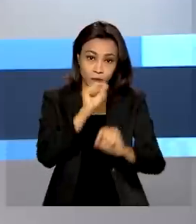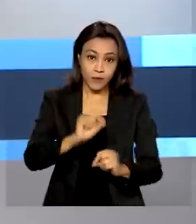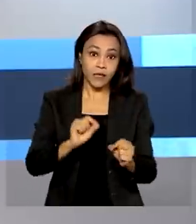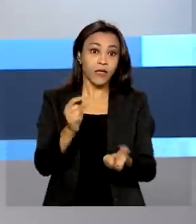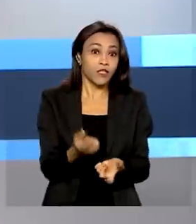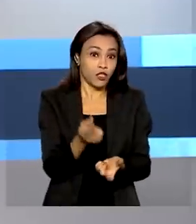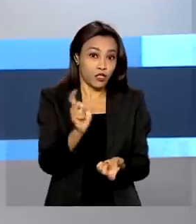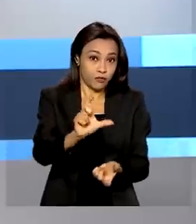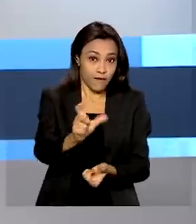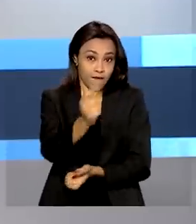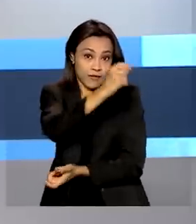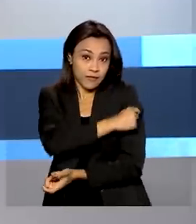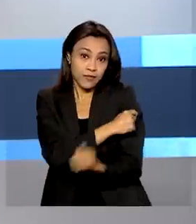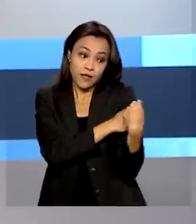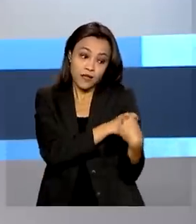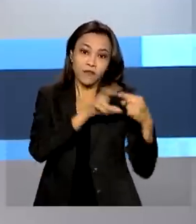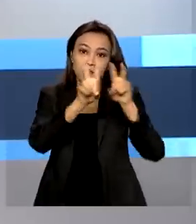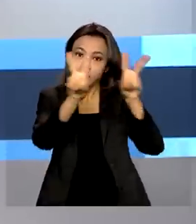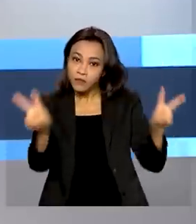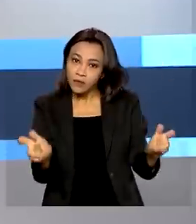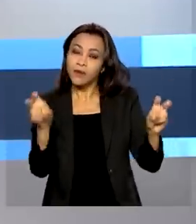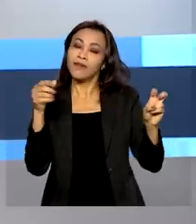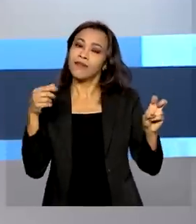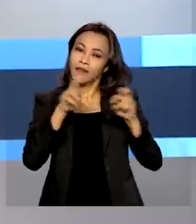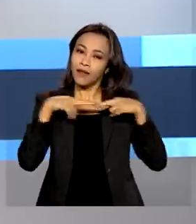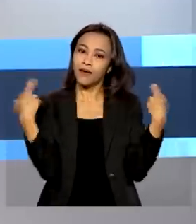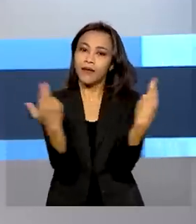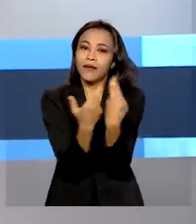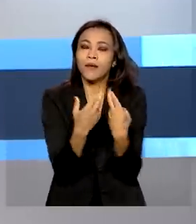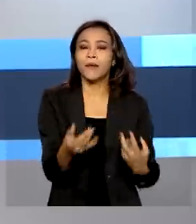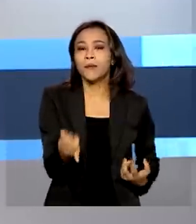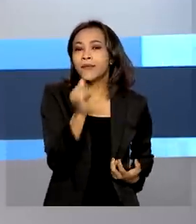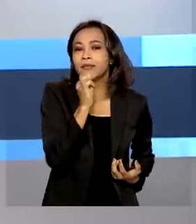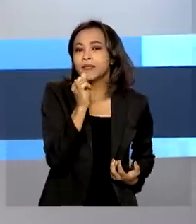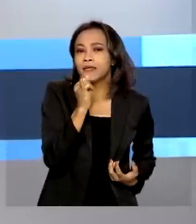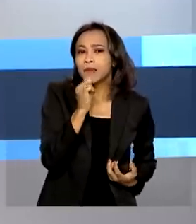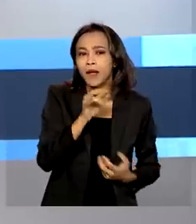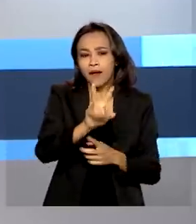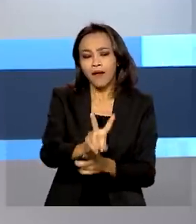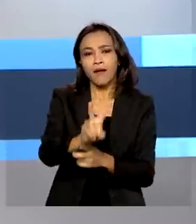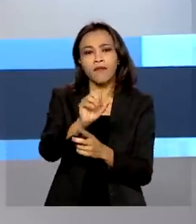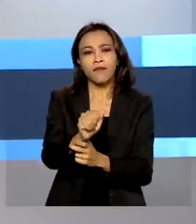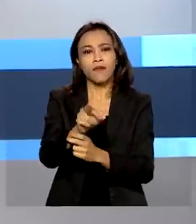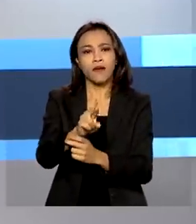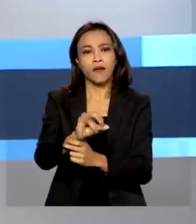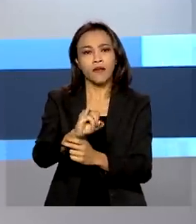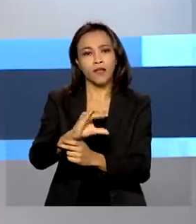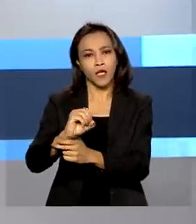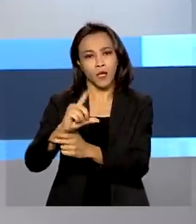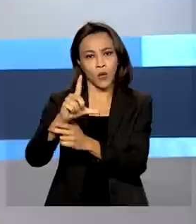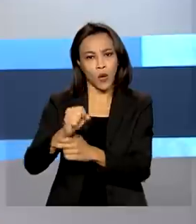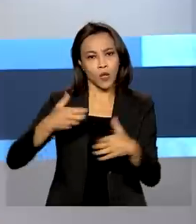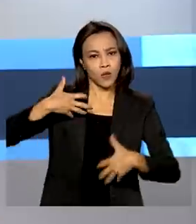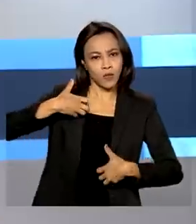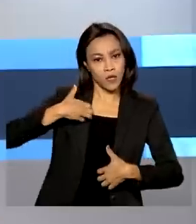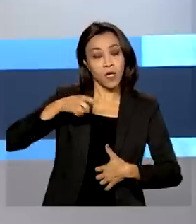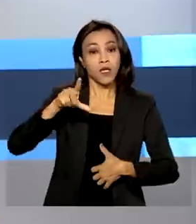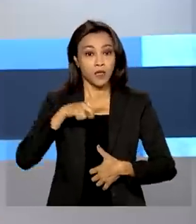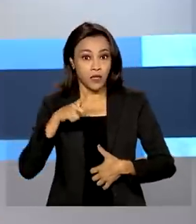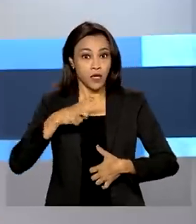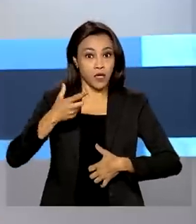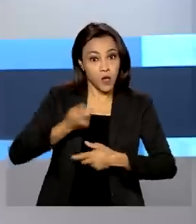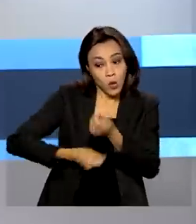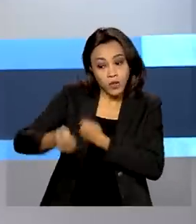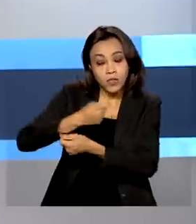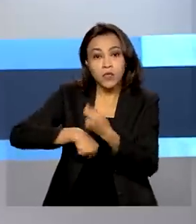para a população foi um dos temas da reunião, como, por exemplo, para a varíola dos macacos. O governo negocia a compra de 50 mil doses